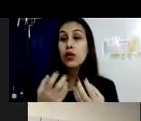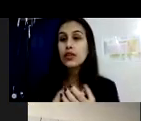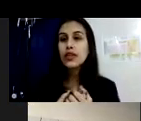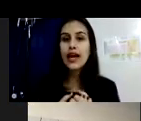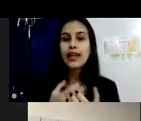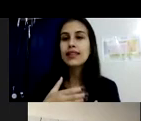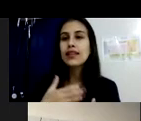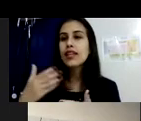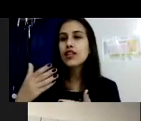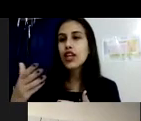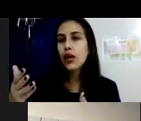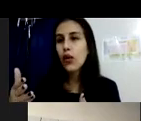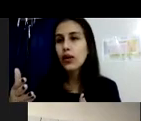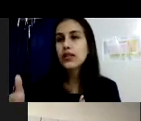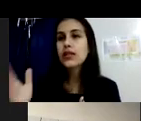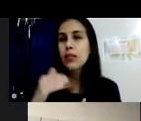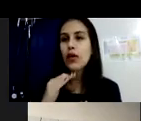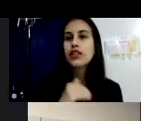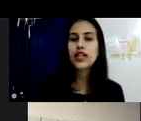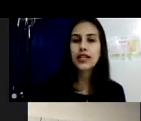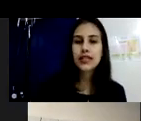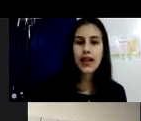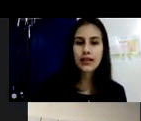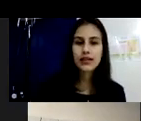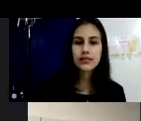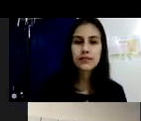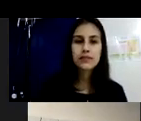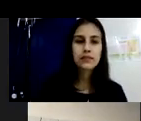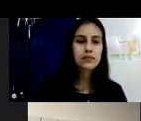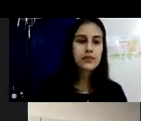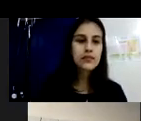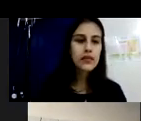se comunicarem e não deixar coisas que podem gerar acidentes.